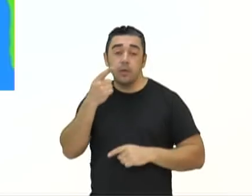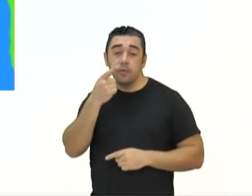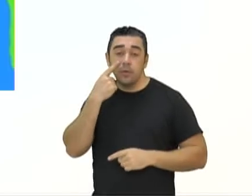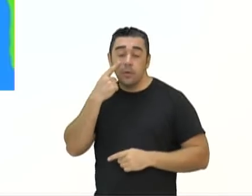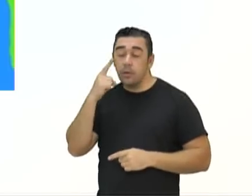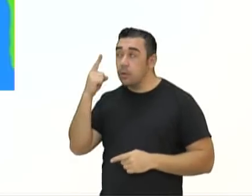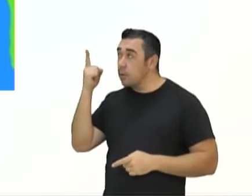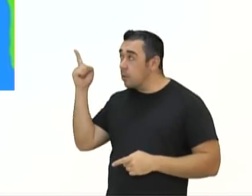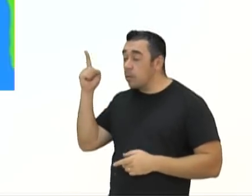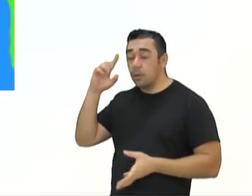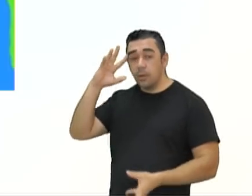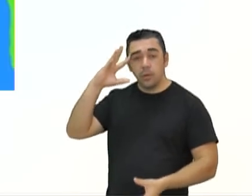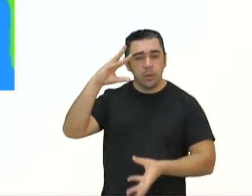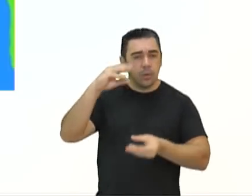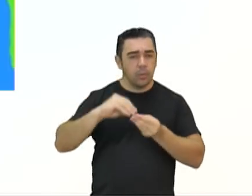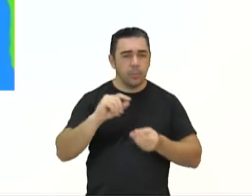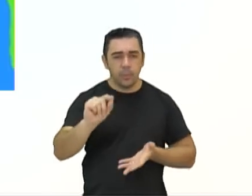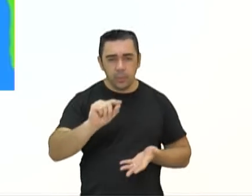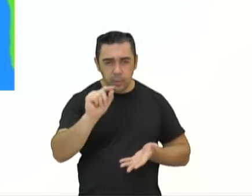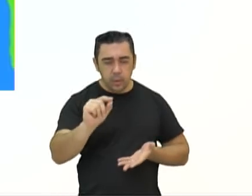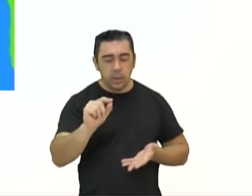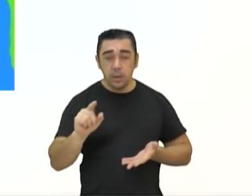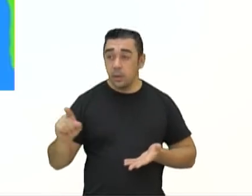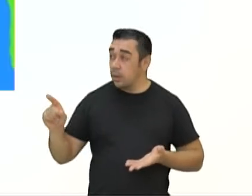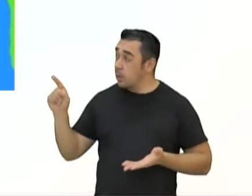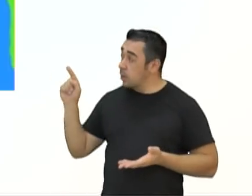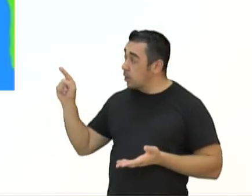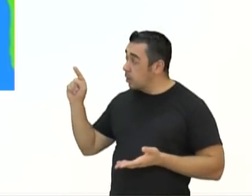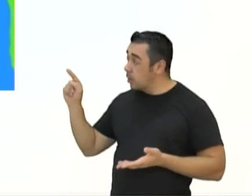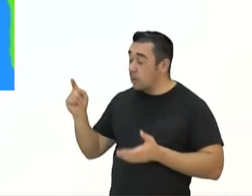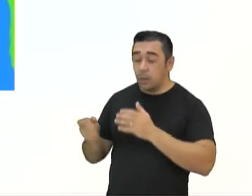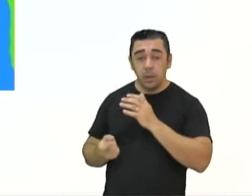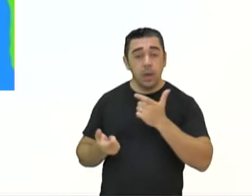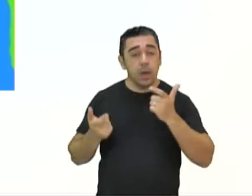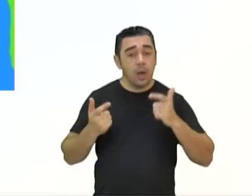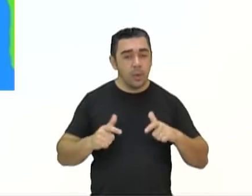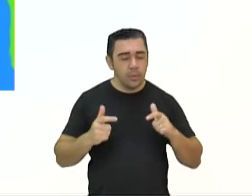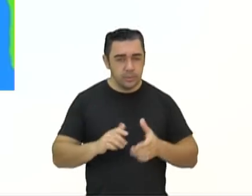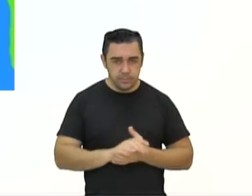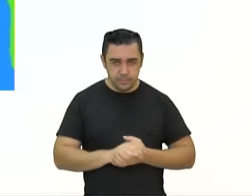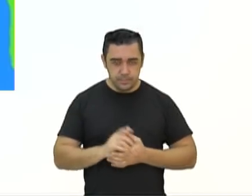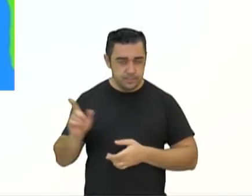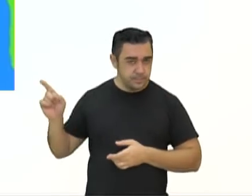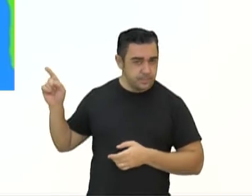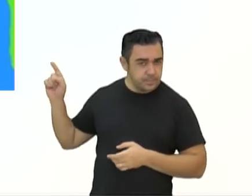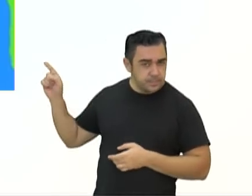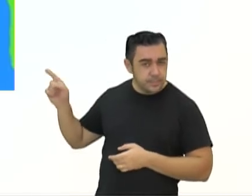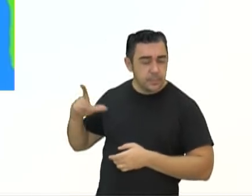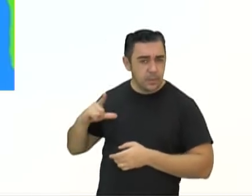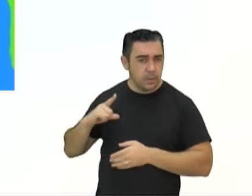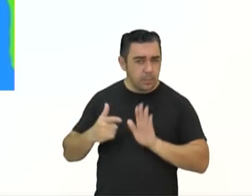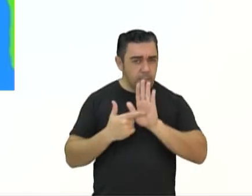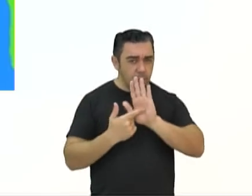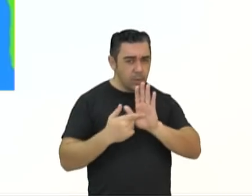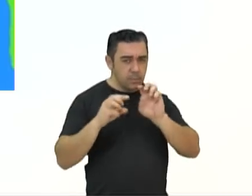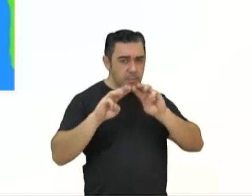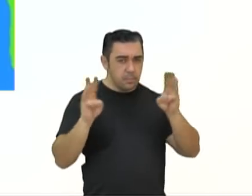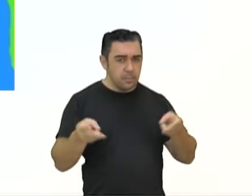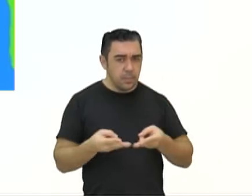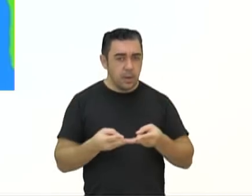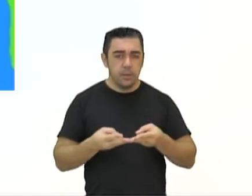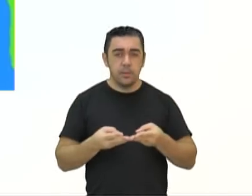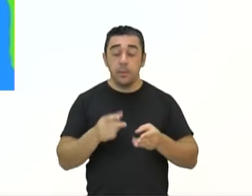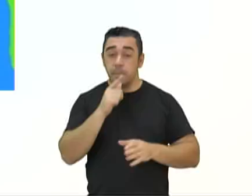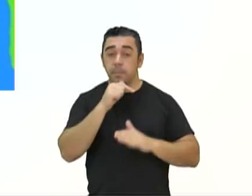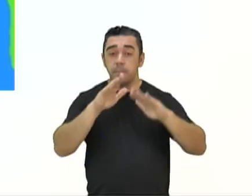entenderem um pouquinho melhor essa origem do surf. Então nós temos aqui o mapa lá do